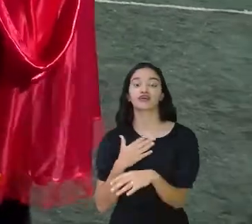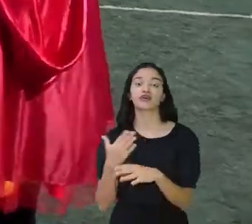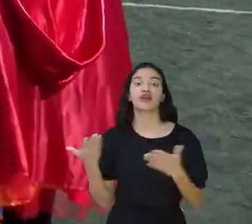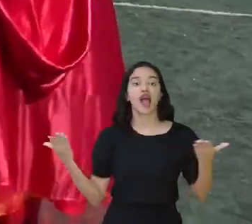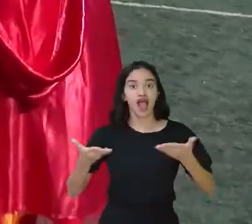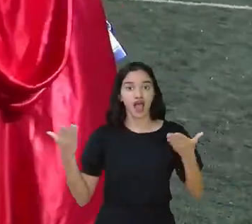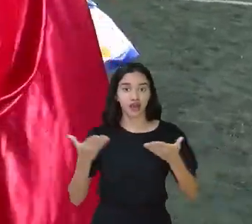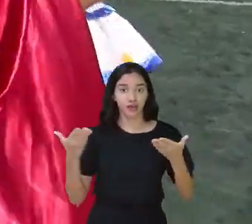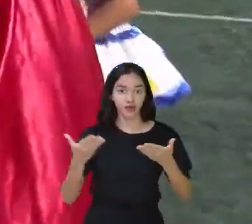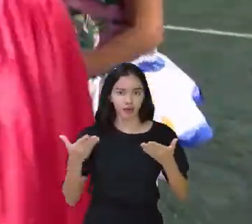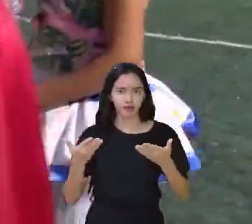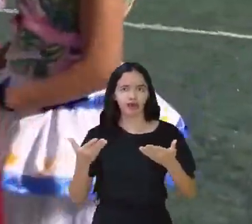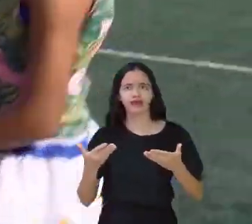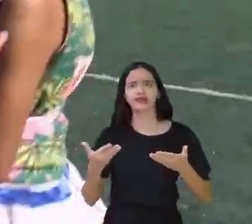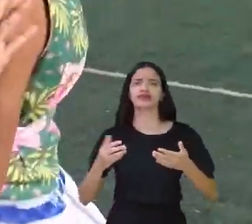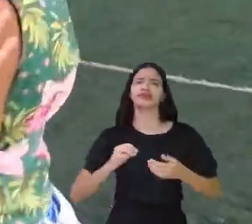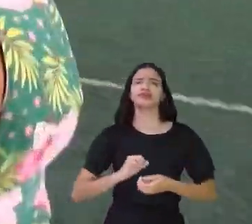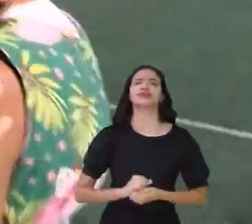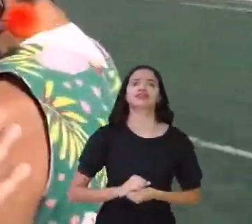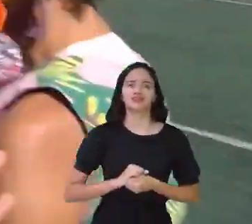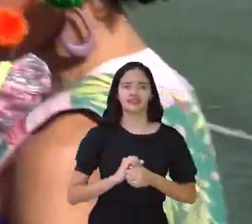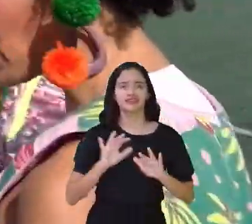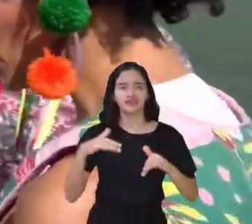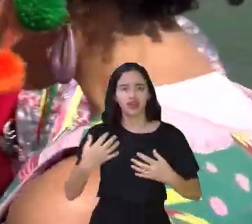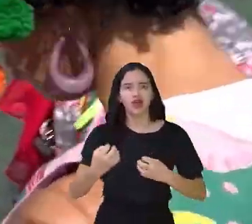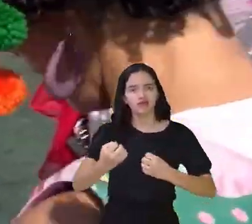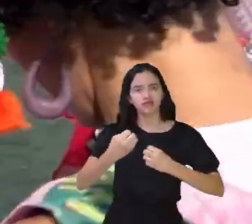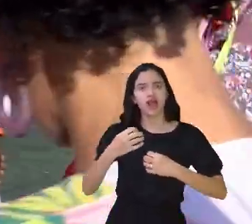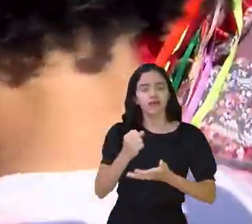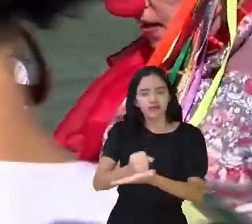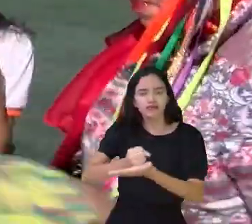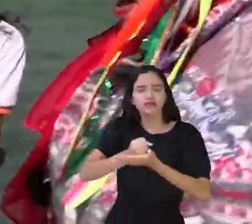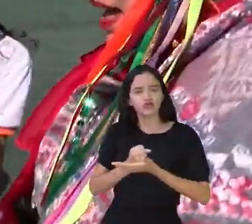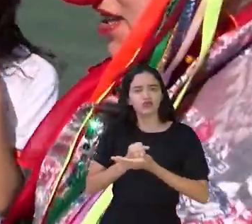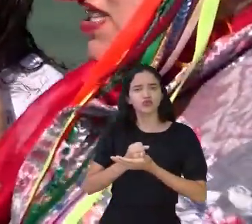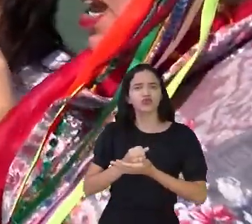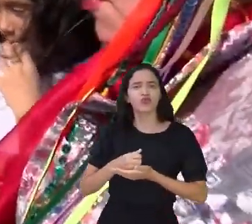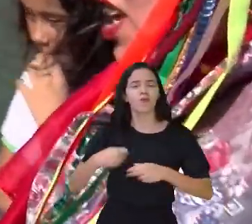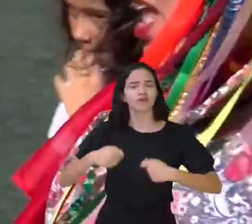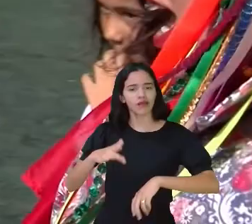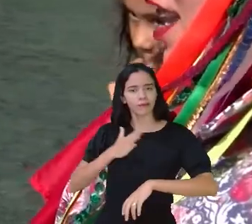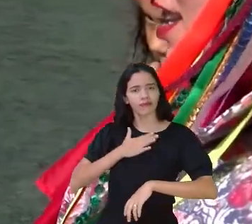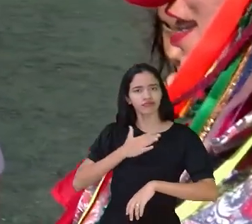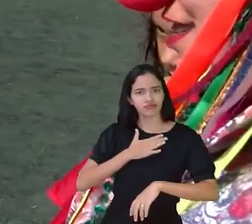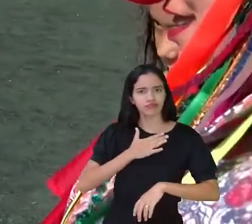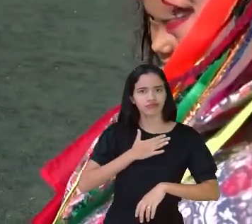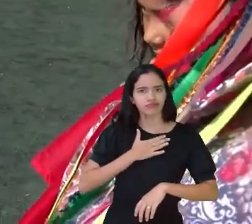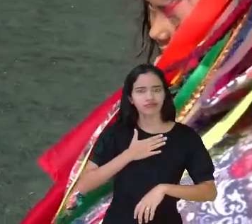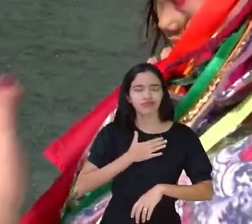aqui. Vamos lá. Marieta, me ajuda aí, Marieta.